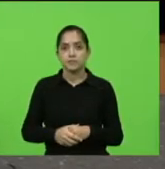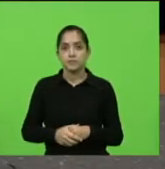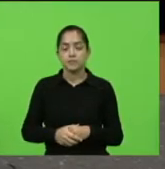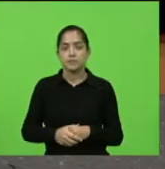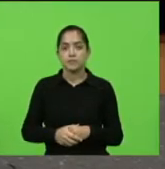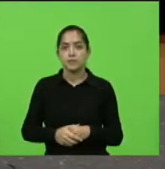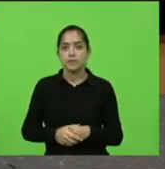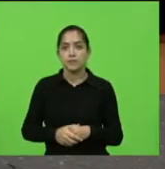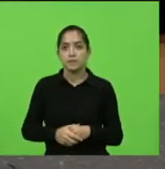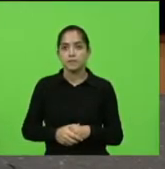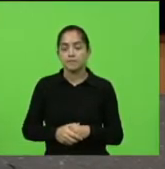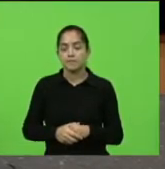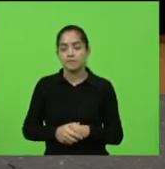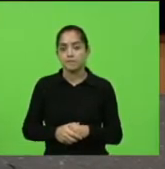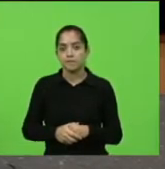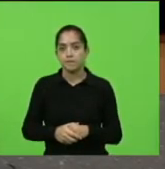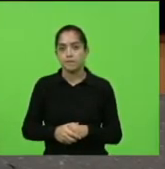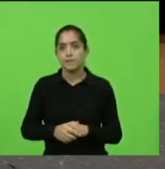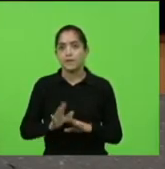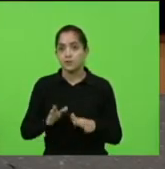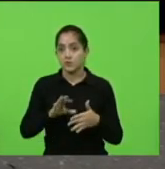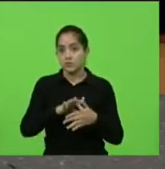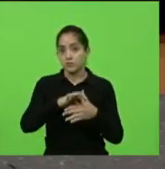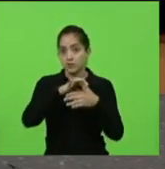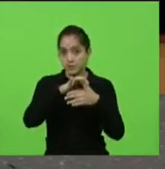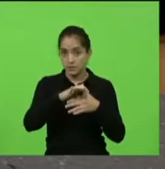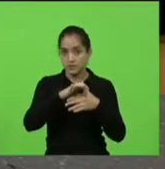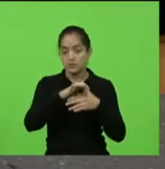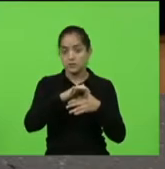tendo sido líder da bancada